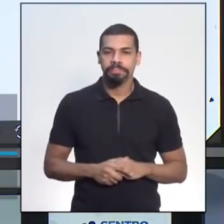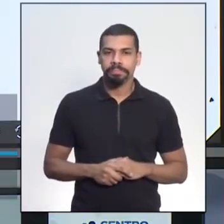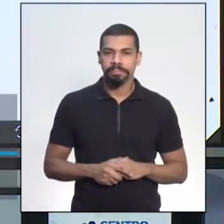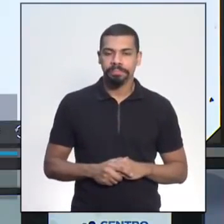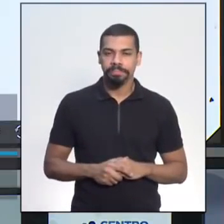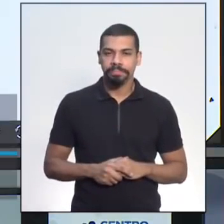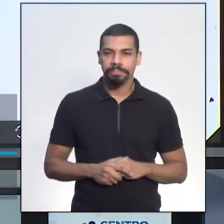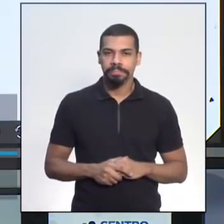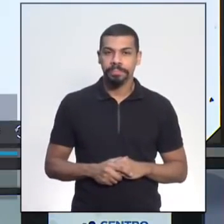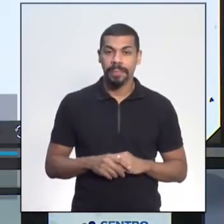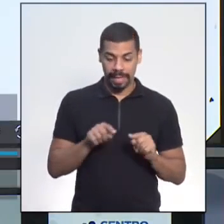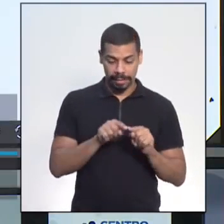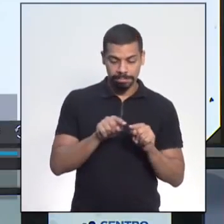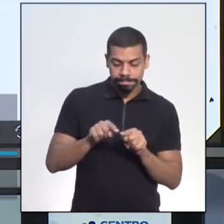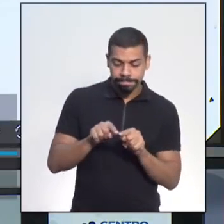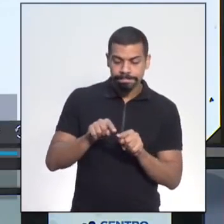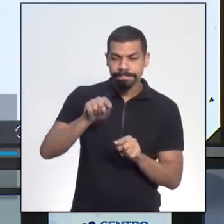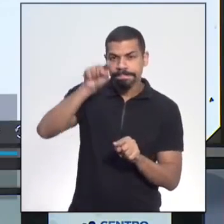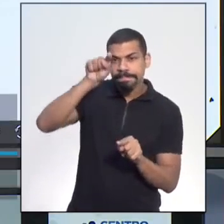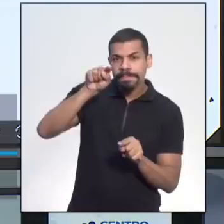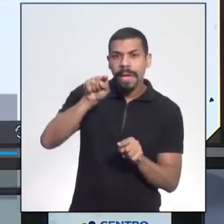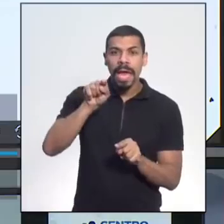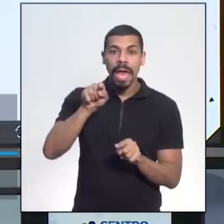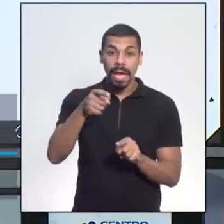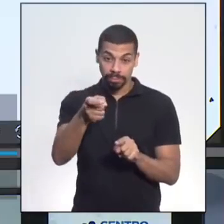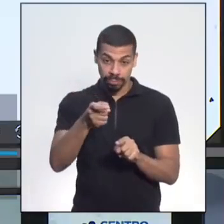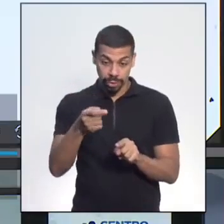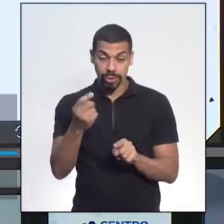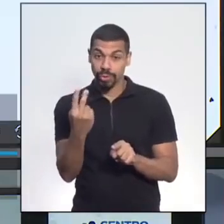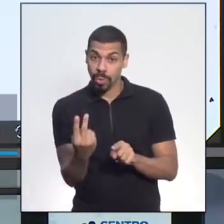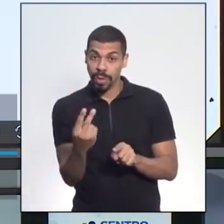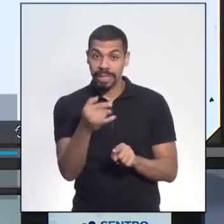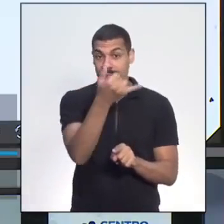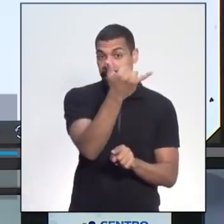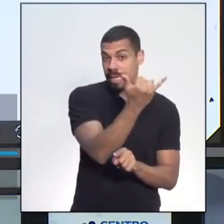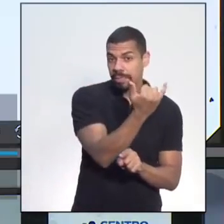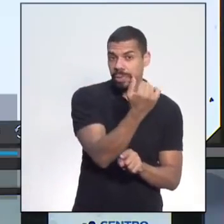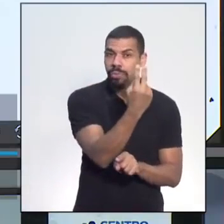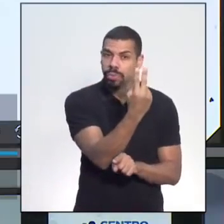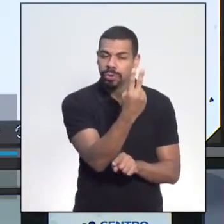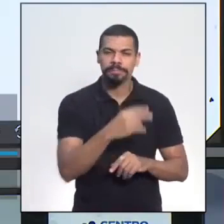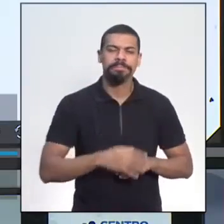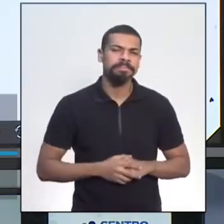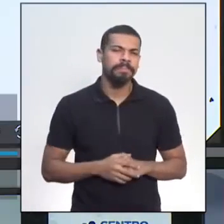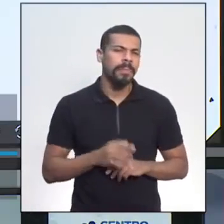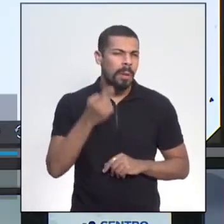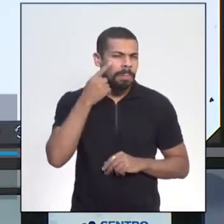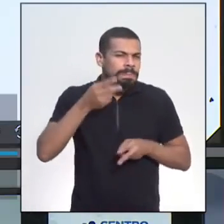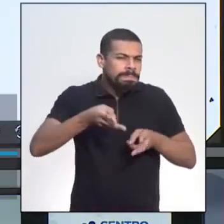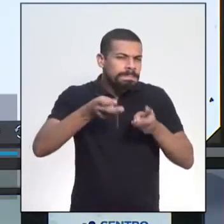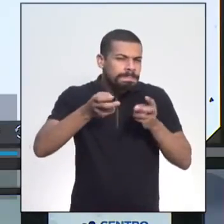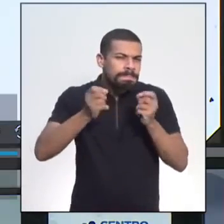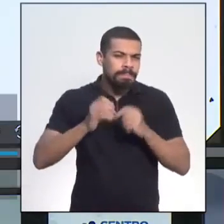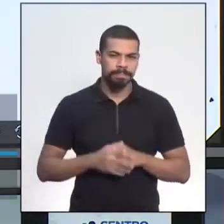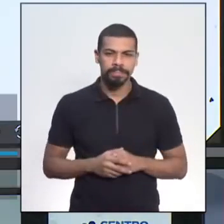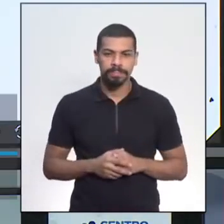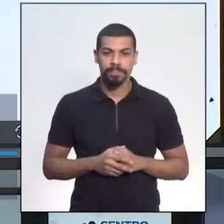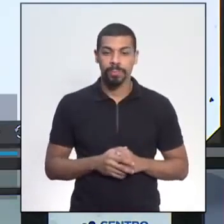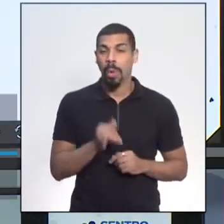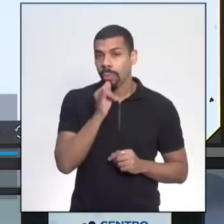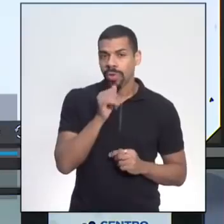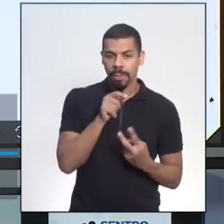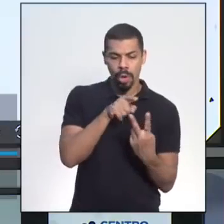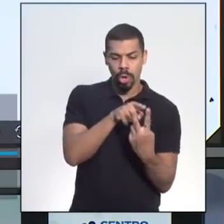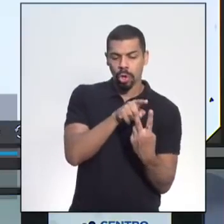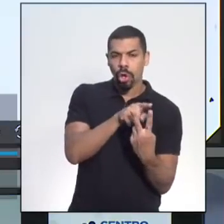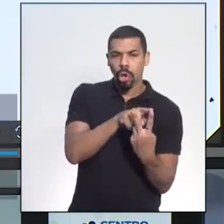ter o x2 e vou ter o y2. Eu vou observar. Primeiro, eu vou observar o x. Olha, do x1 para o